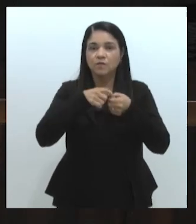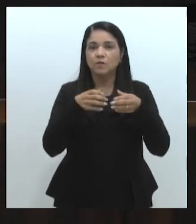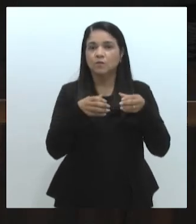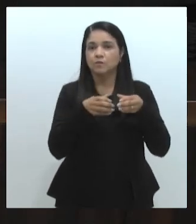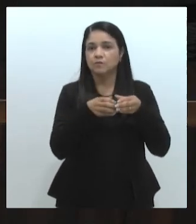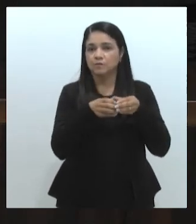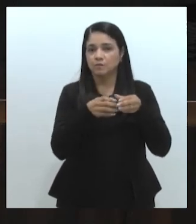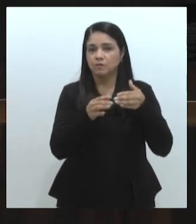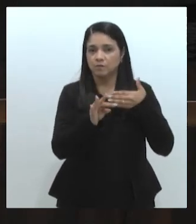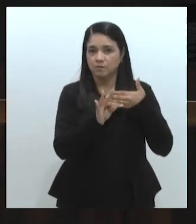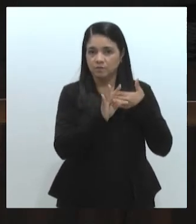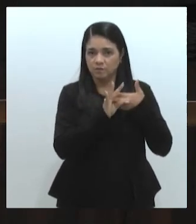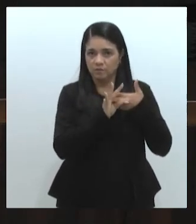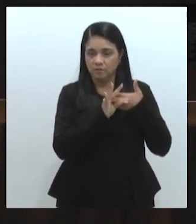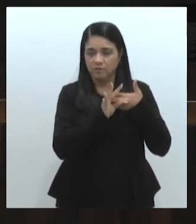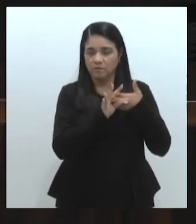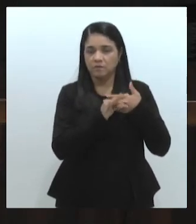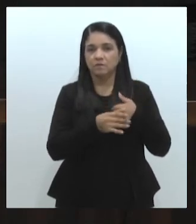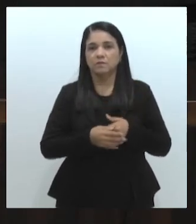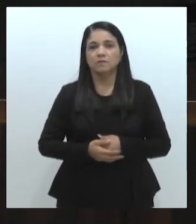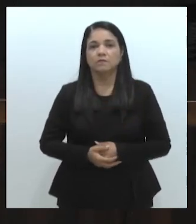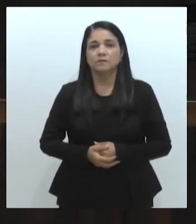comissões técnicas.